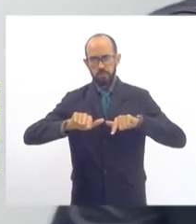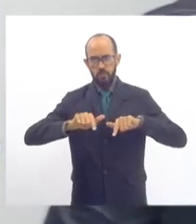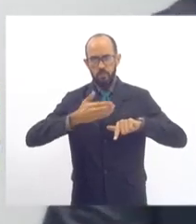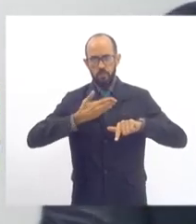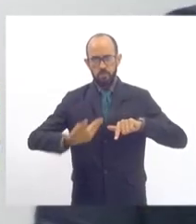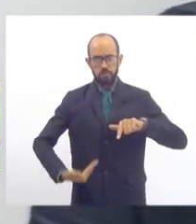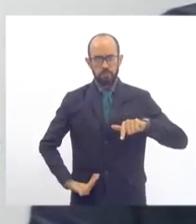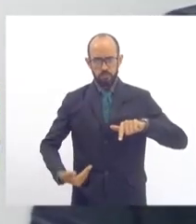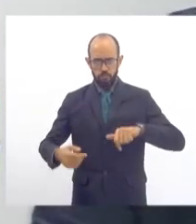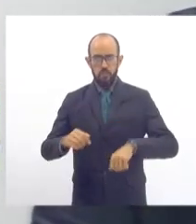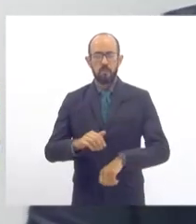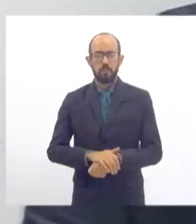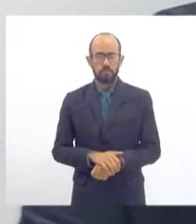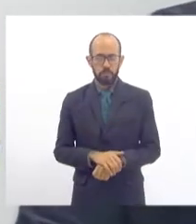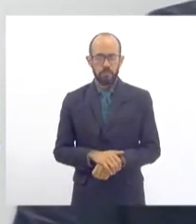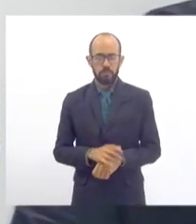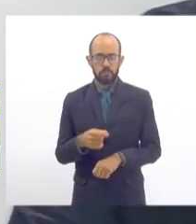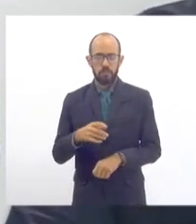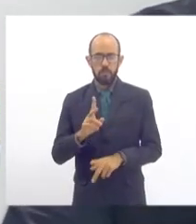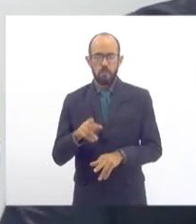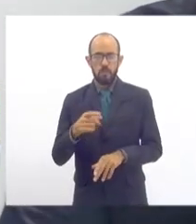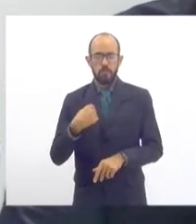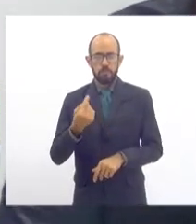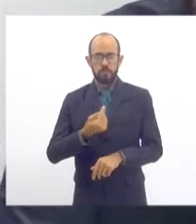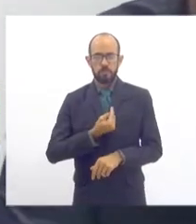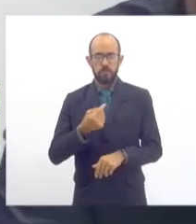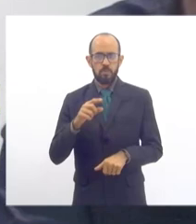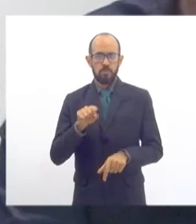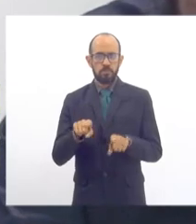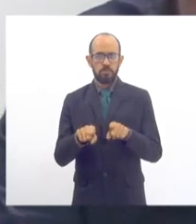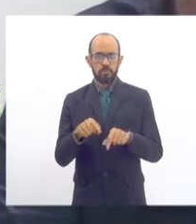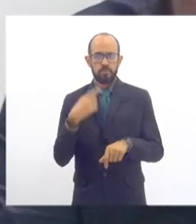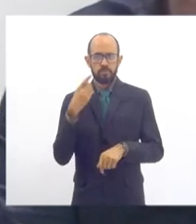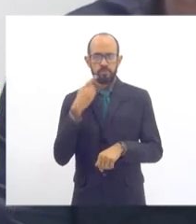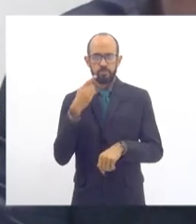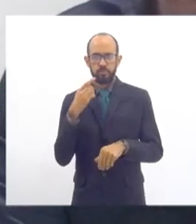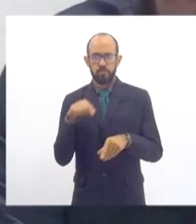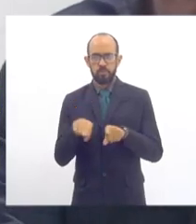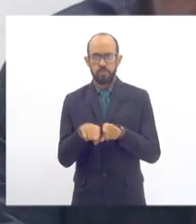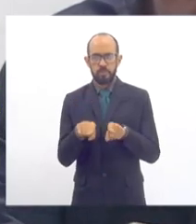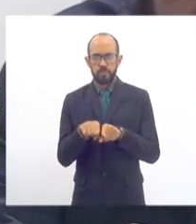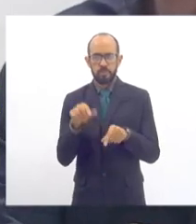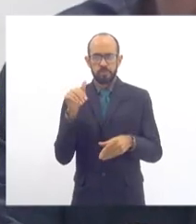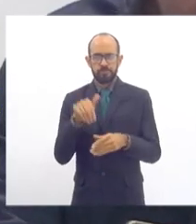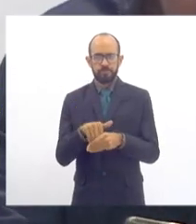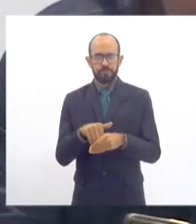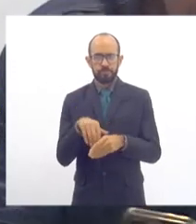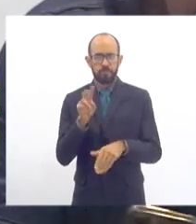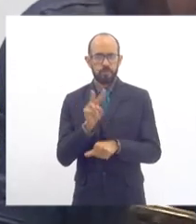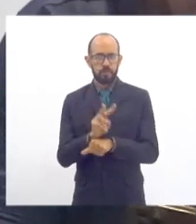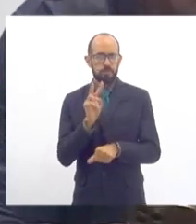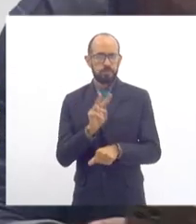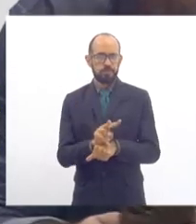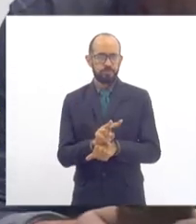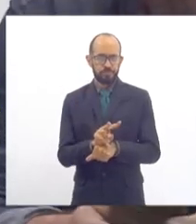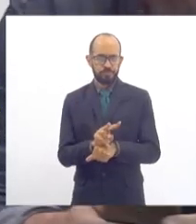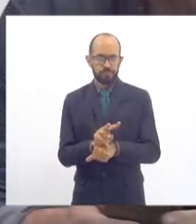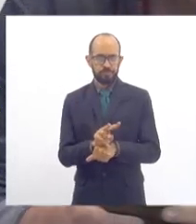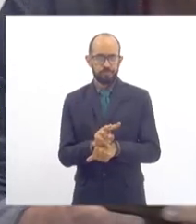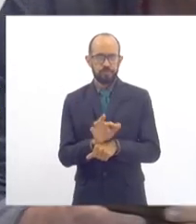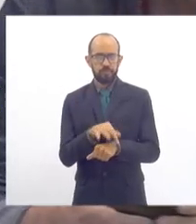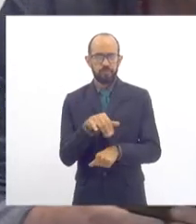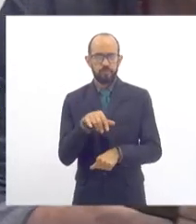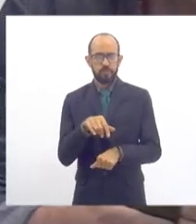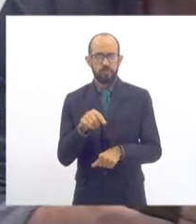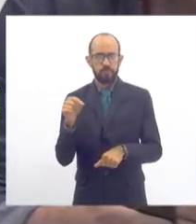aqui, como deputados, somos passageiros também, né? Somos eleitos, estamos aqui temporariamente. Quem ocupa um cargo,